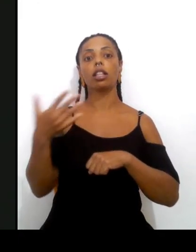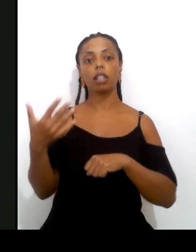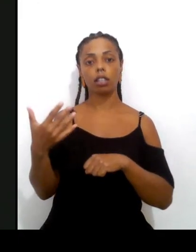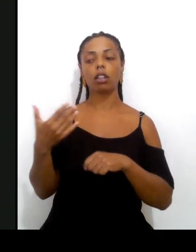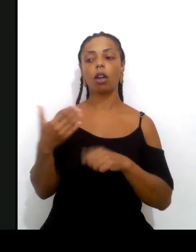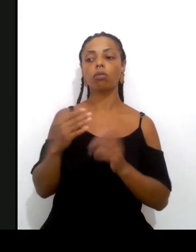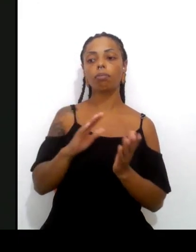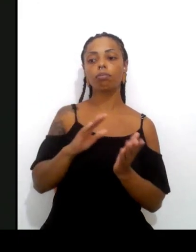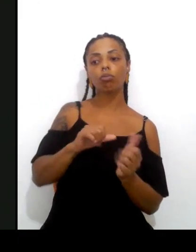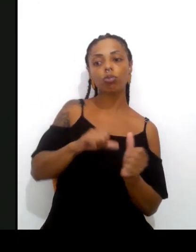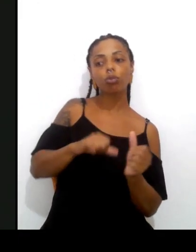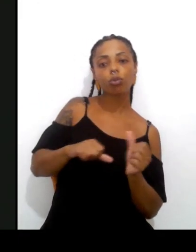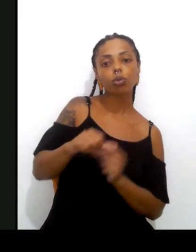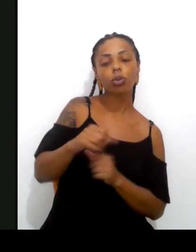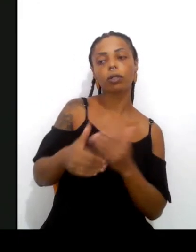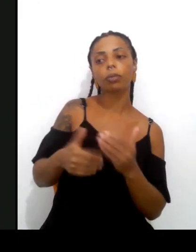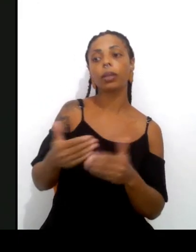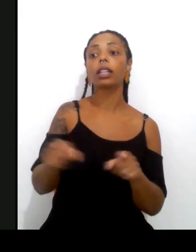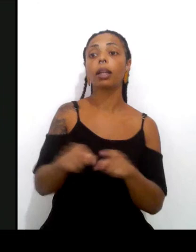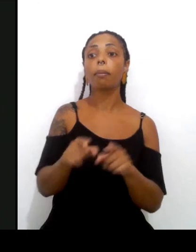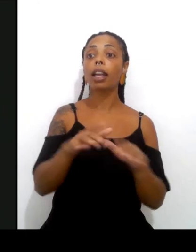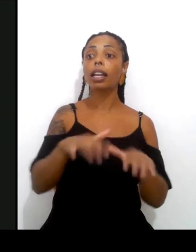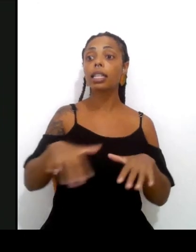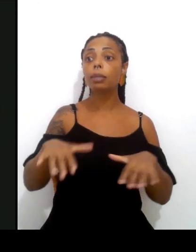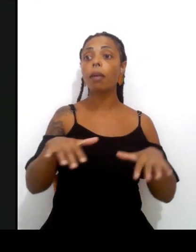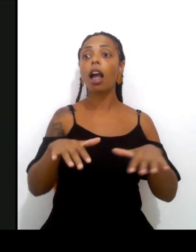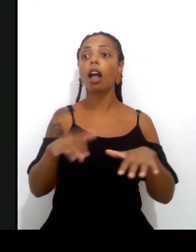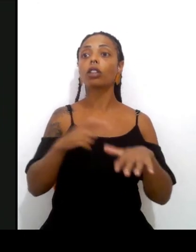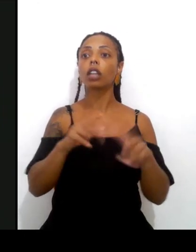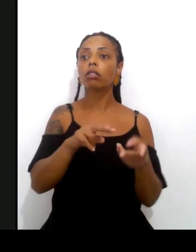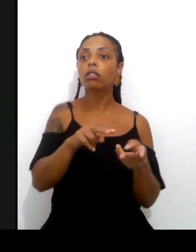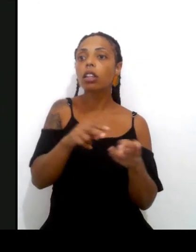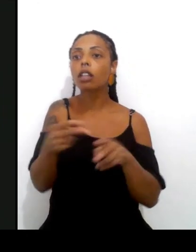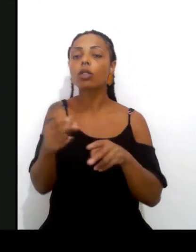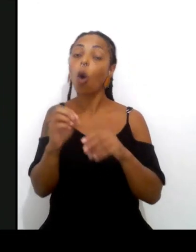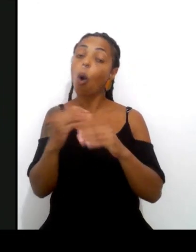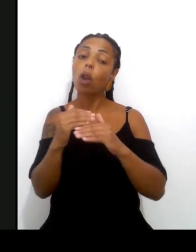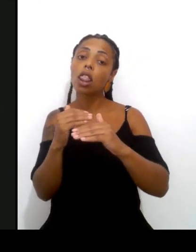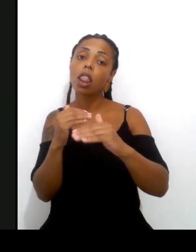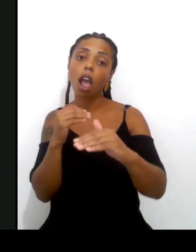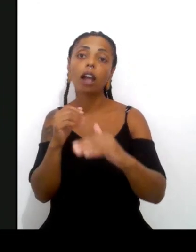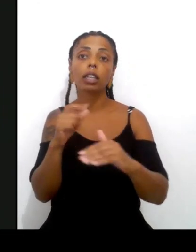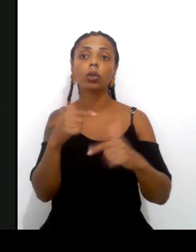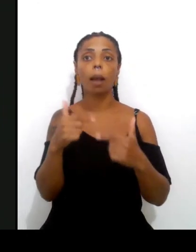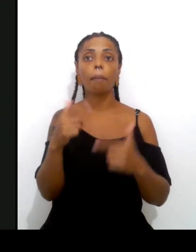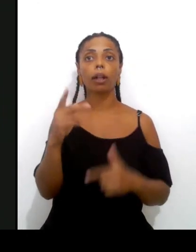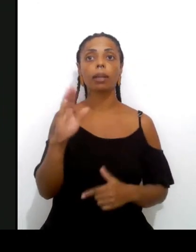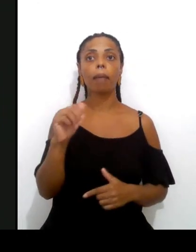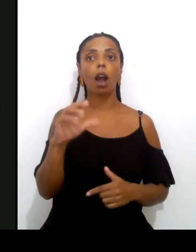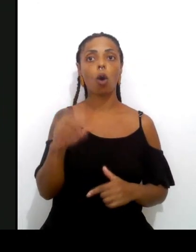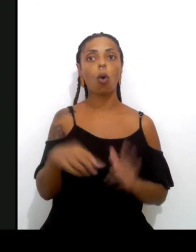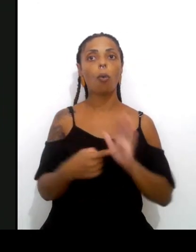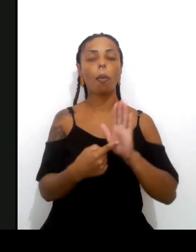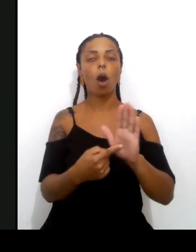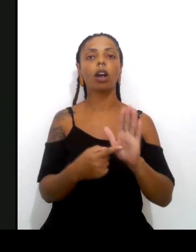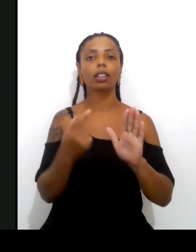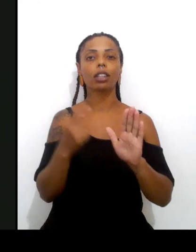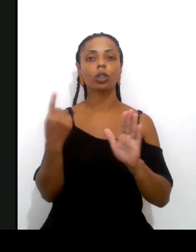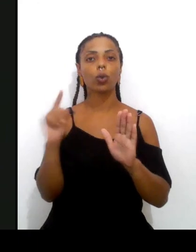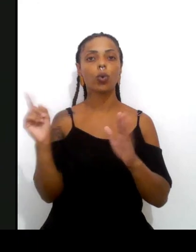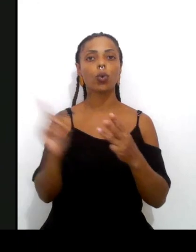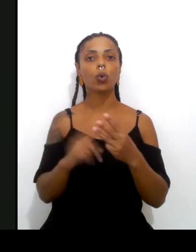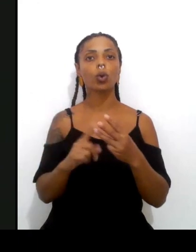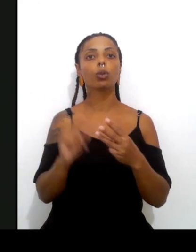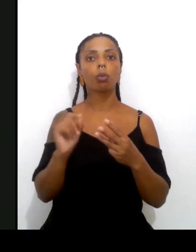transcionais ou limiares que as obras de bacon acabam trazendo à tona esses últimos são espaços familiares na prática de